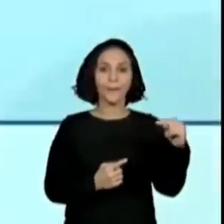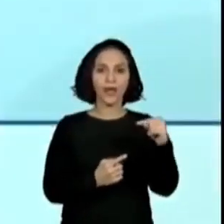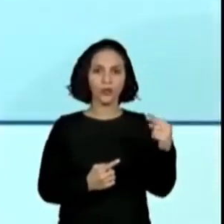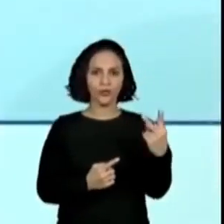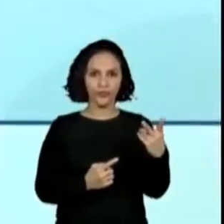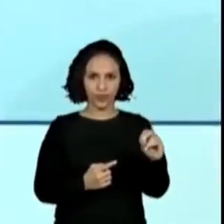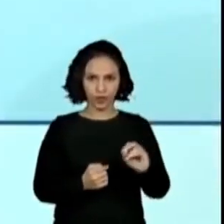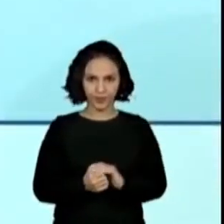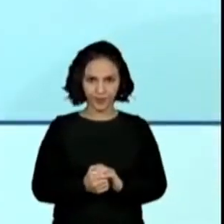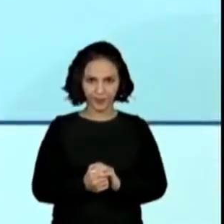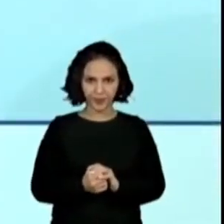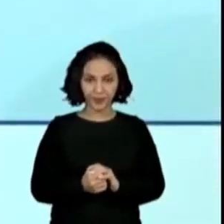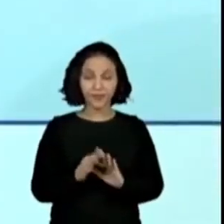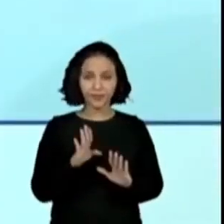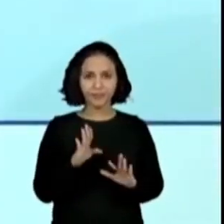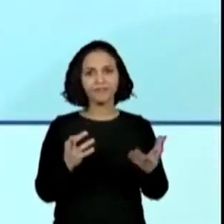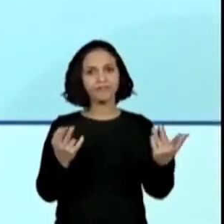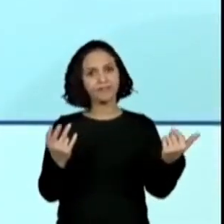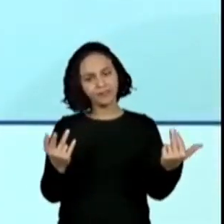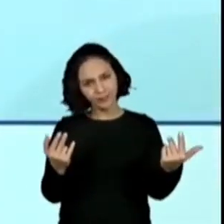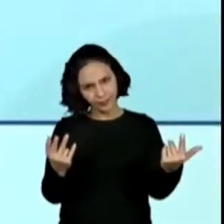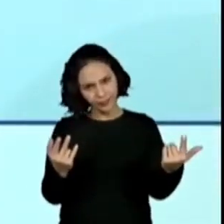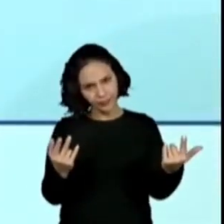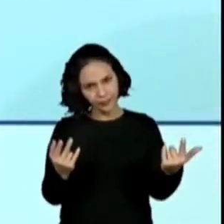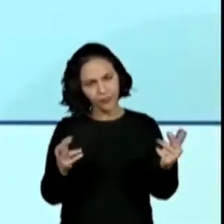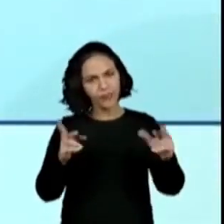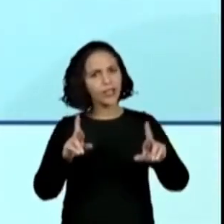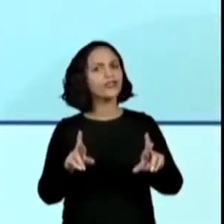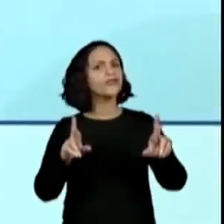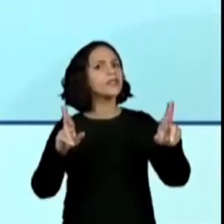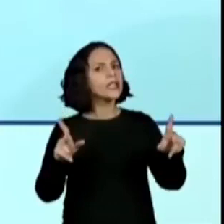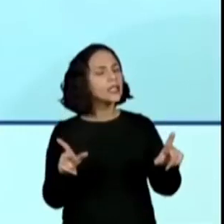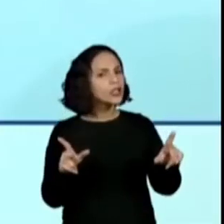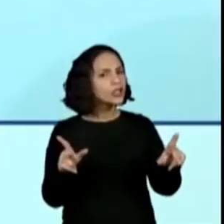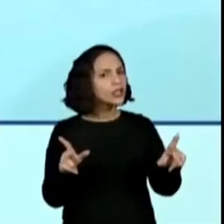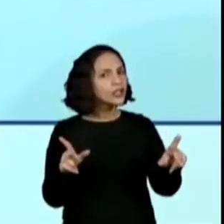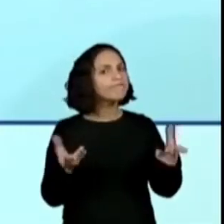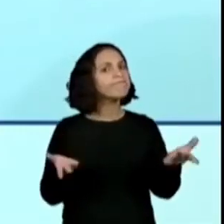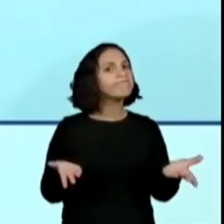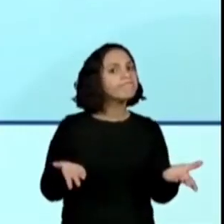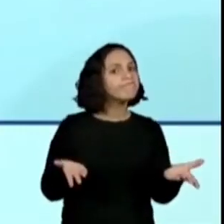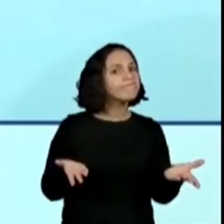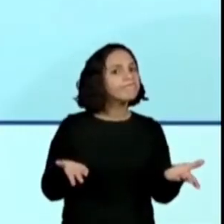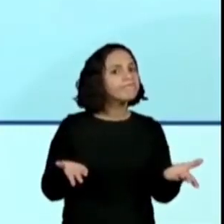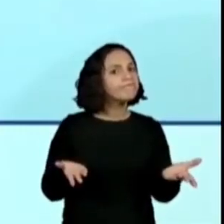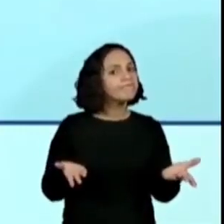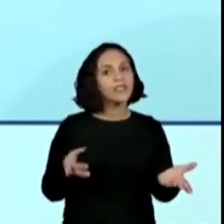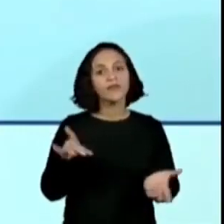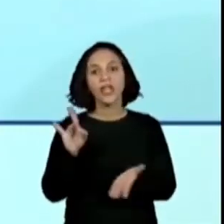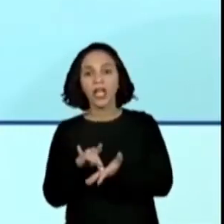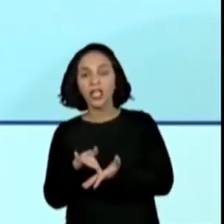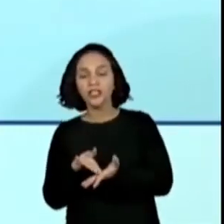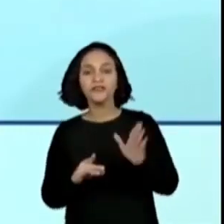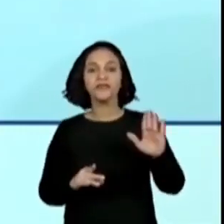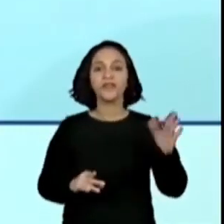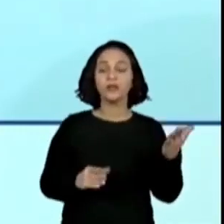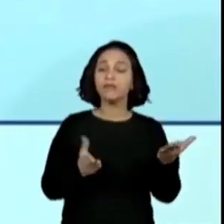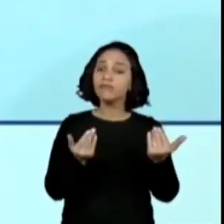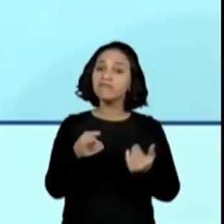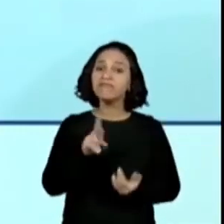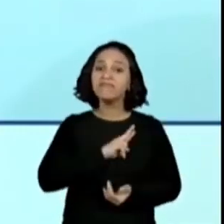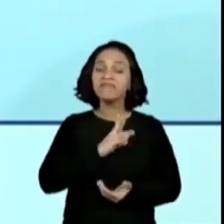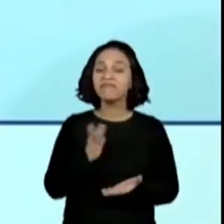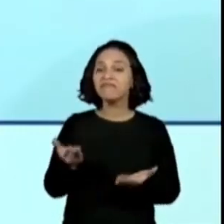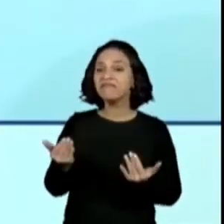iguais as sentenças são tem relação de igualdade e aí Se tiver Aluno por aí eu quero saber a resposta